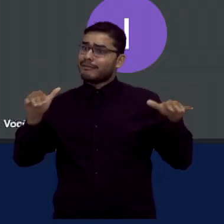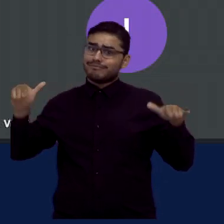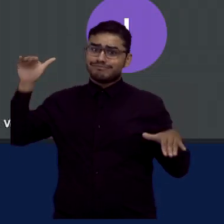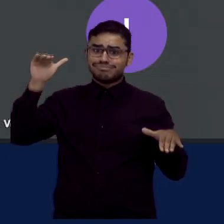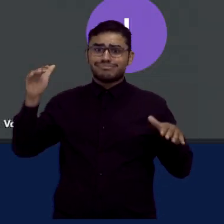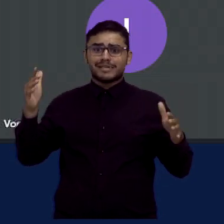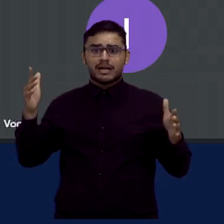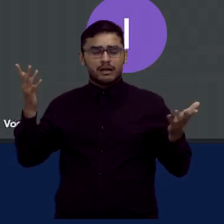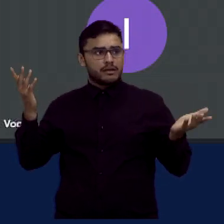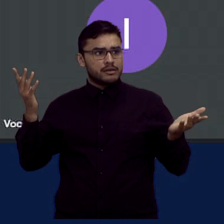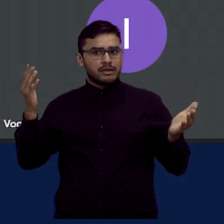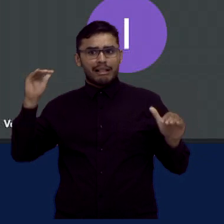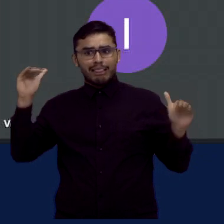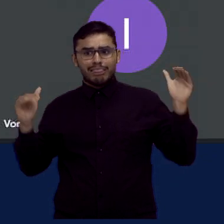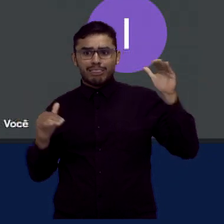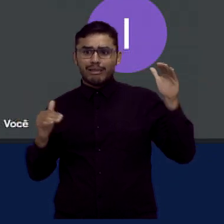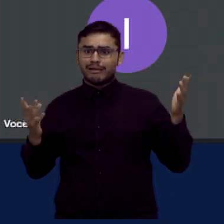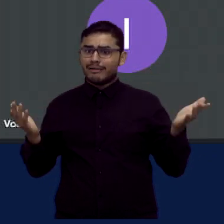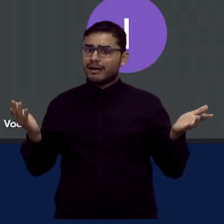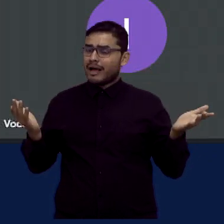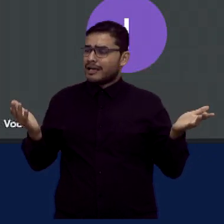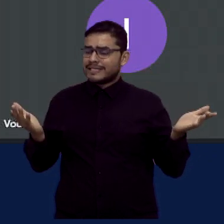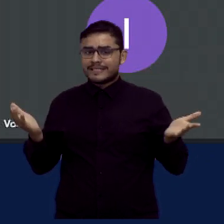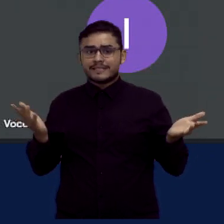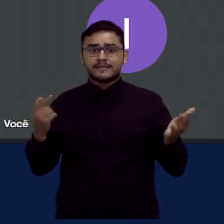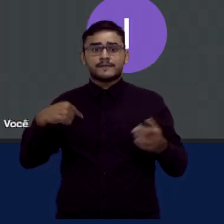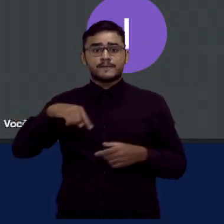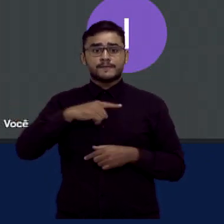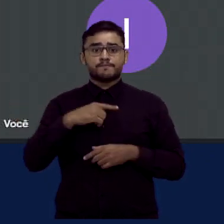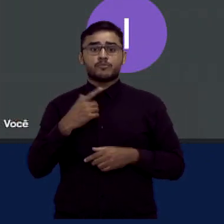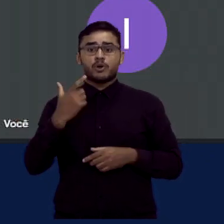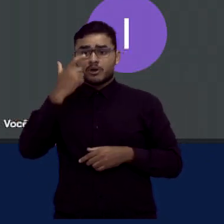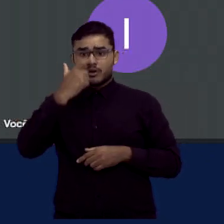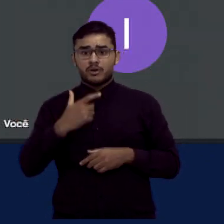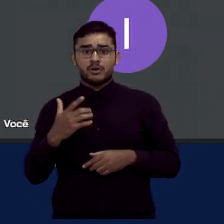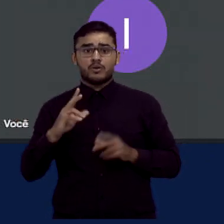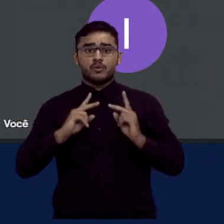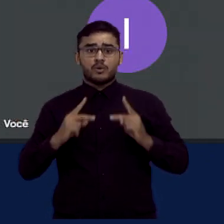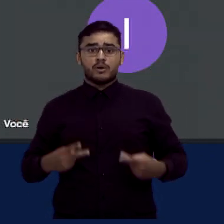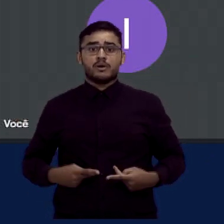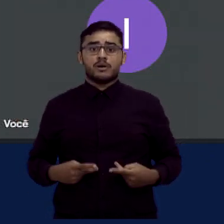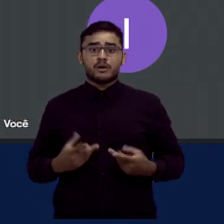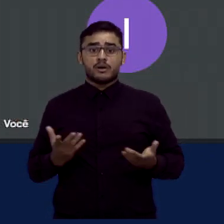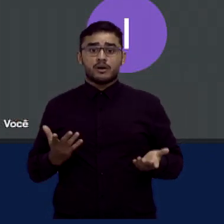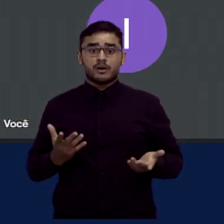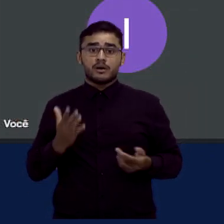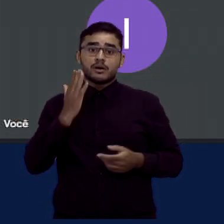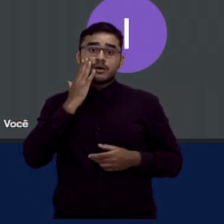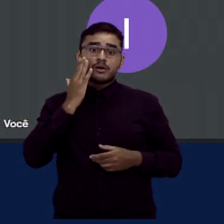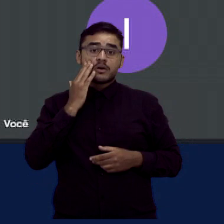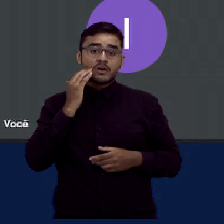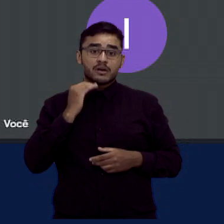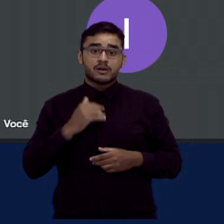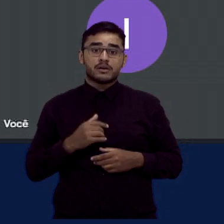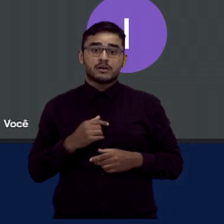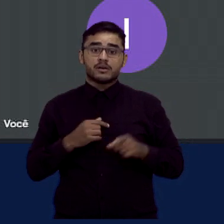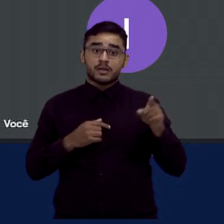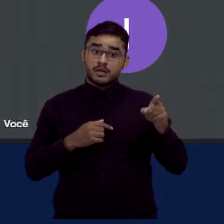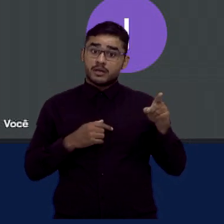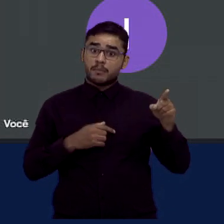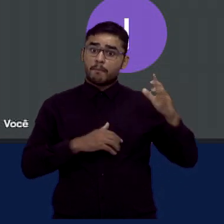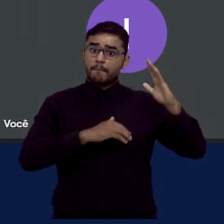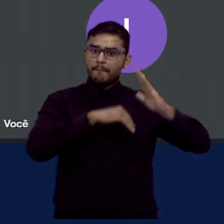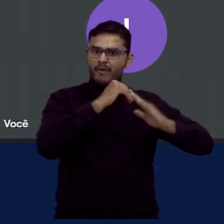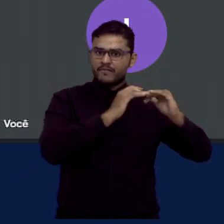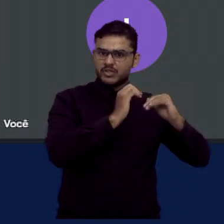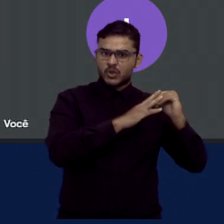enormemente com a mão de obra que também é barata, que somos nós. Qualificado ou não. Qualificado ou não.